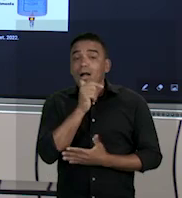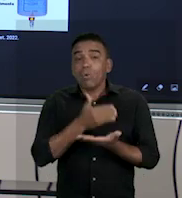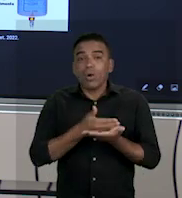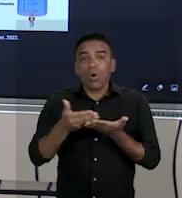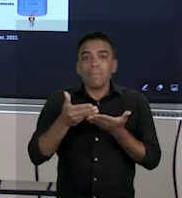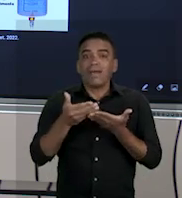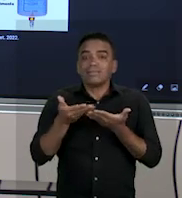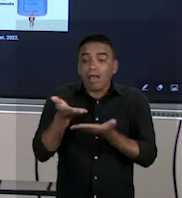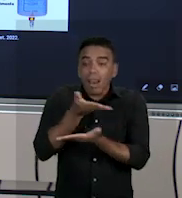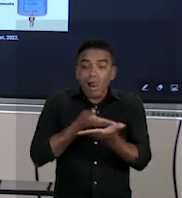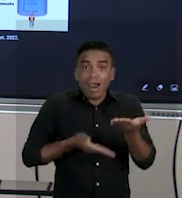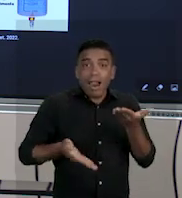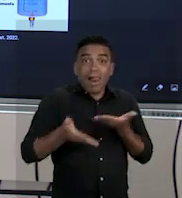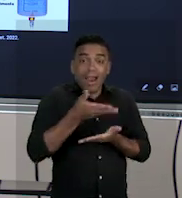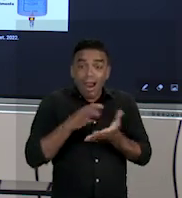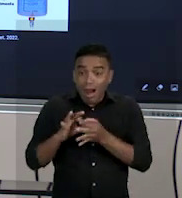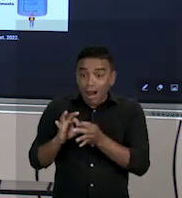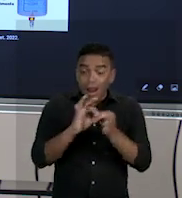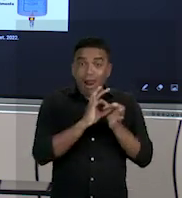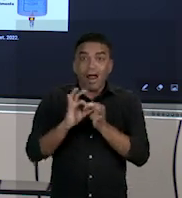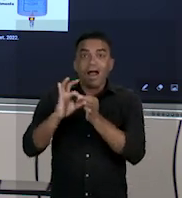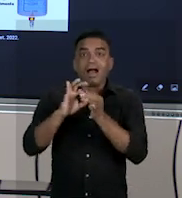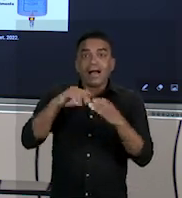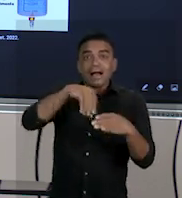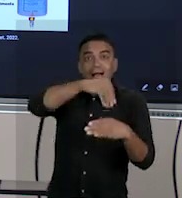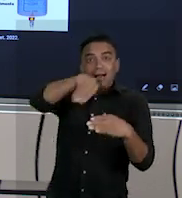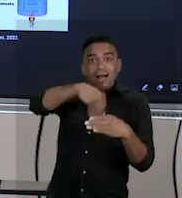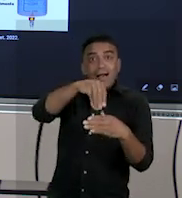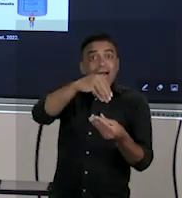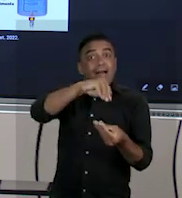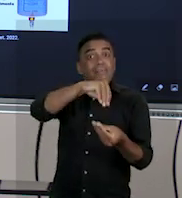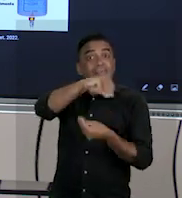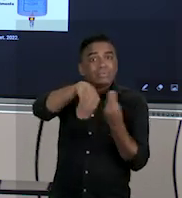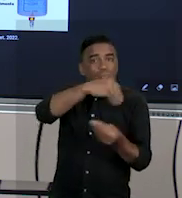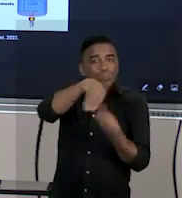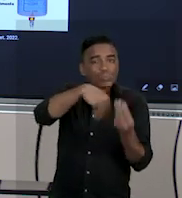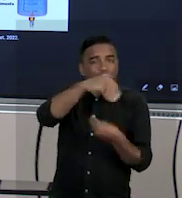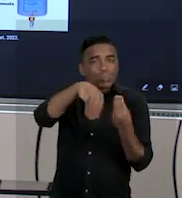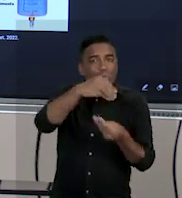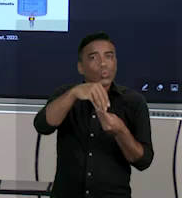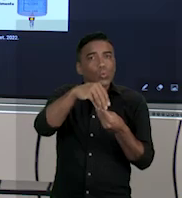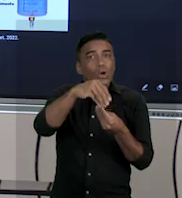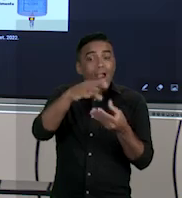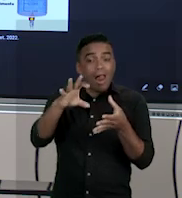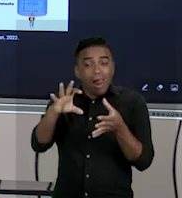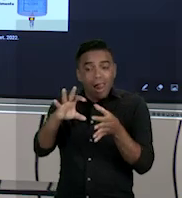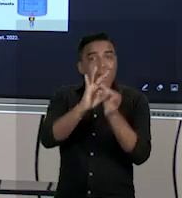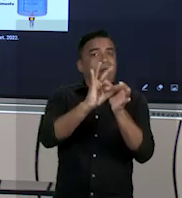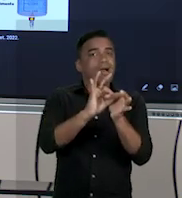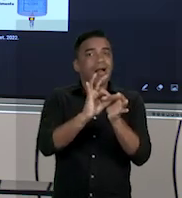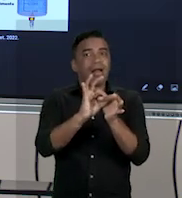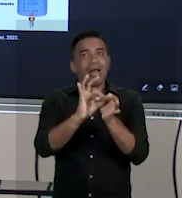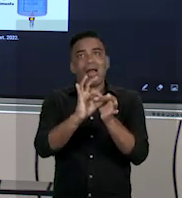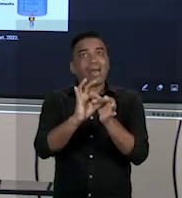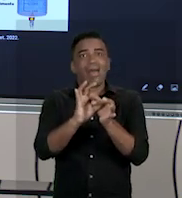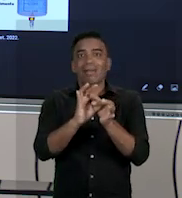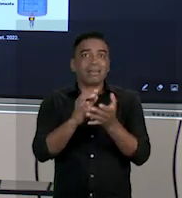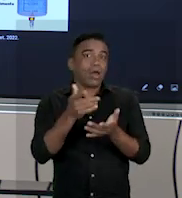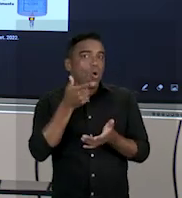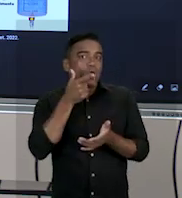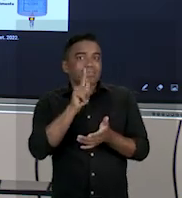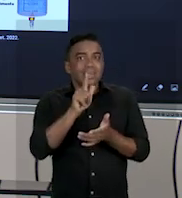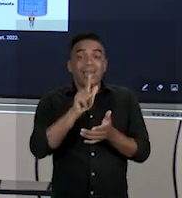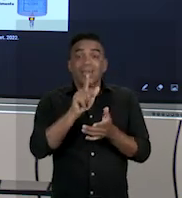a interagir com o soluto e essa interação faz com que ela não passe mais para o